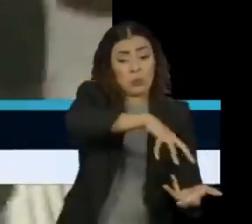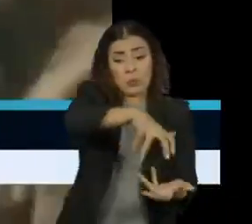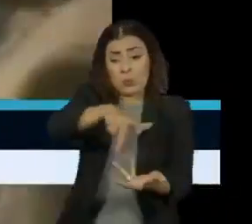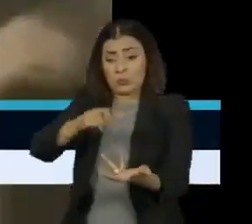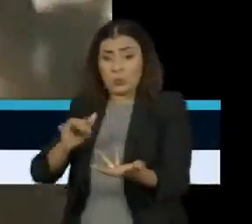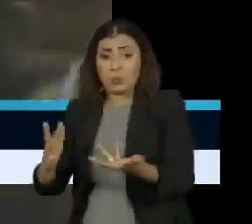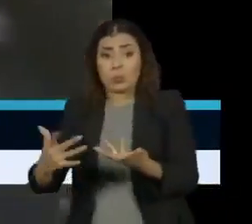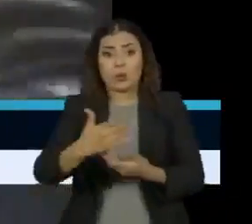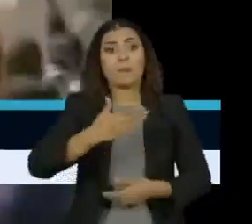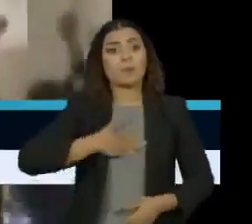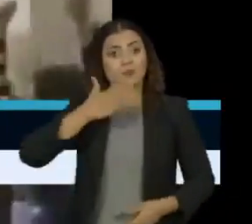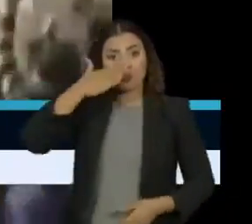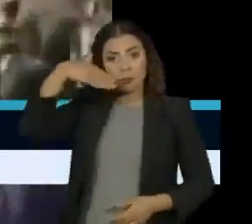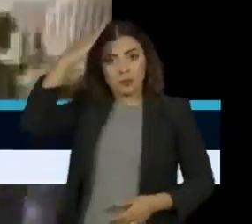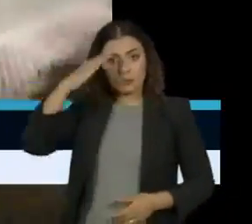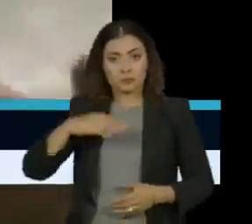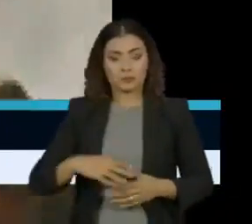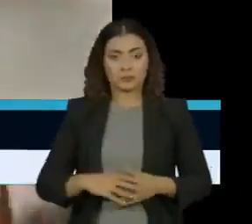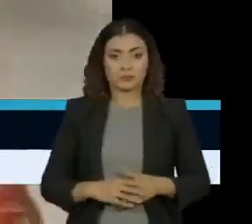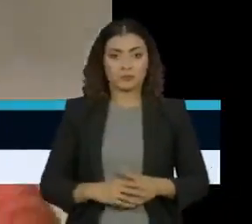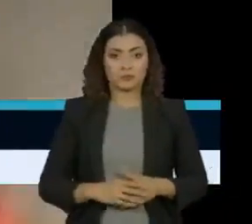mundo muçulmano.